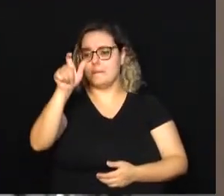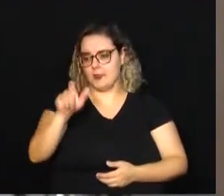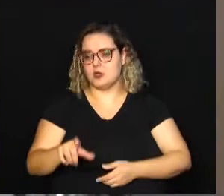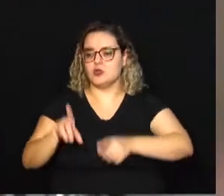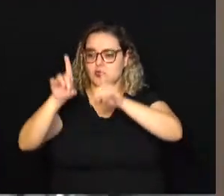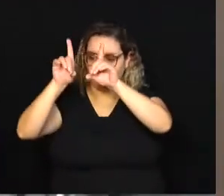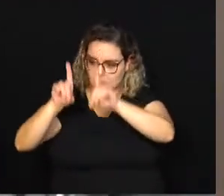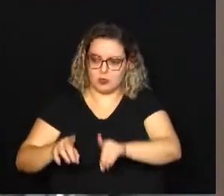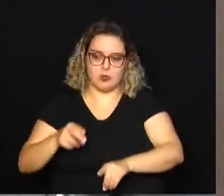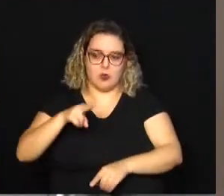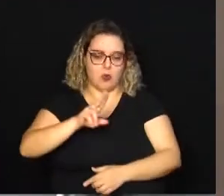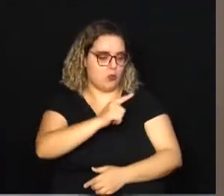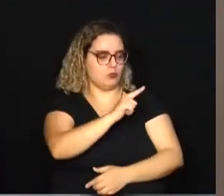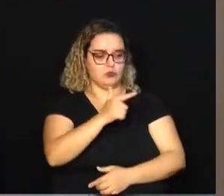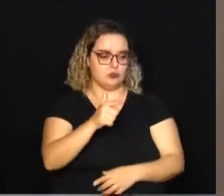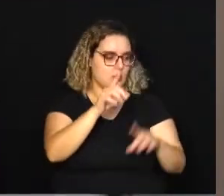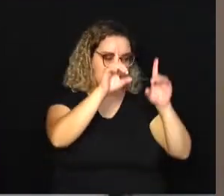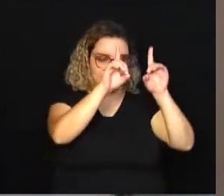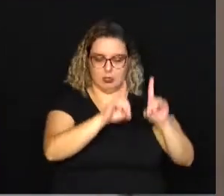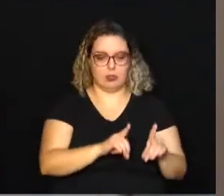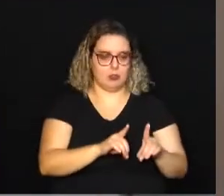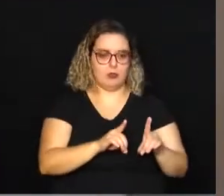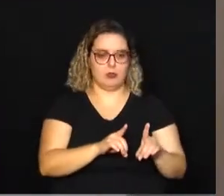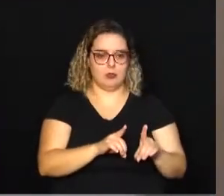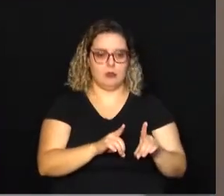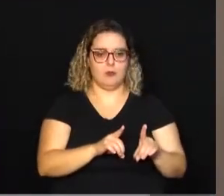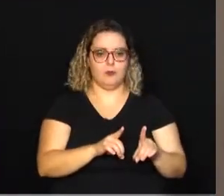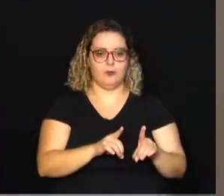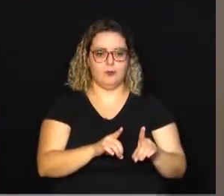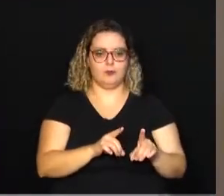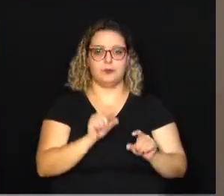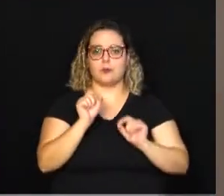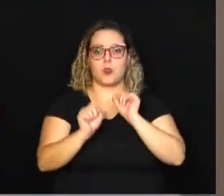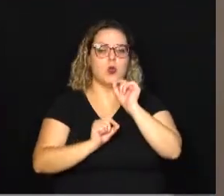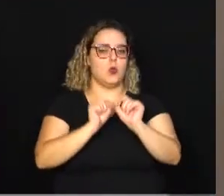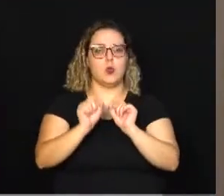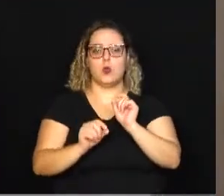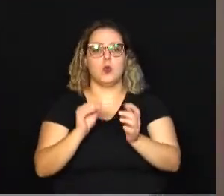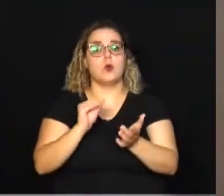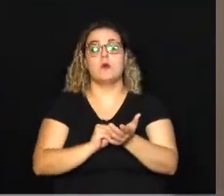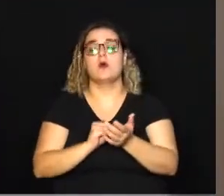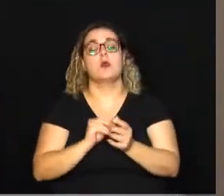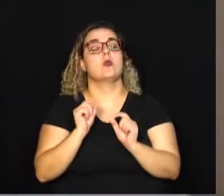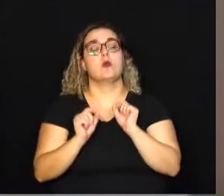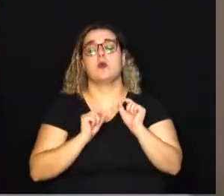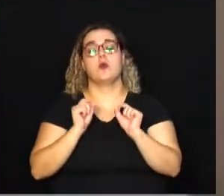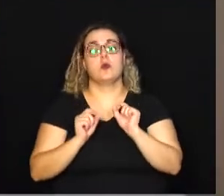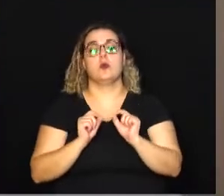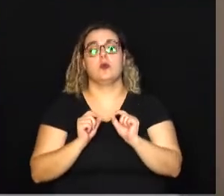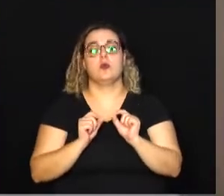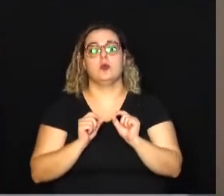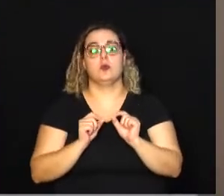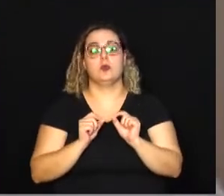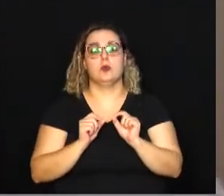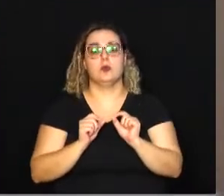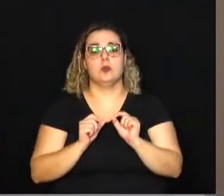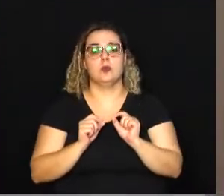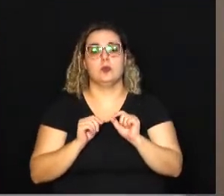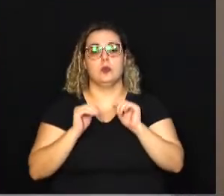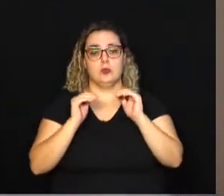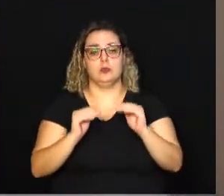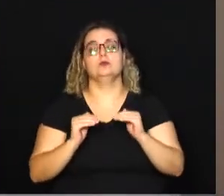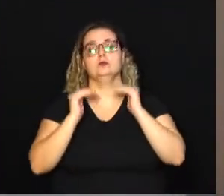pessoa que não tem nenhuma deficiência, o que falta é, acima de tudo, o